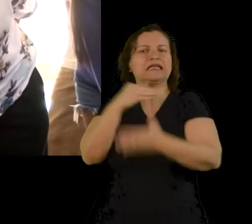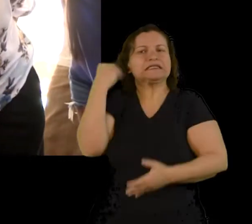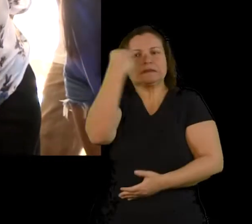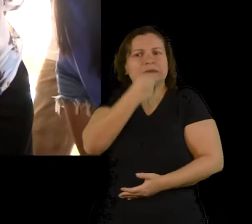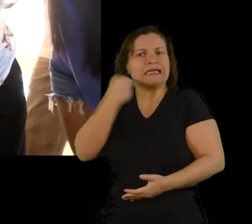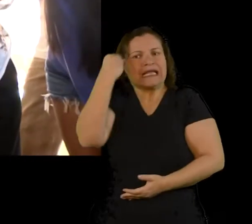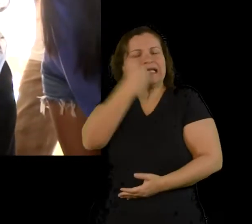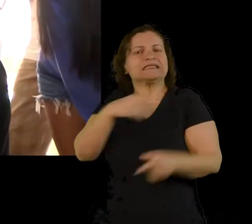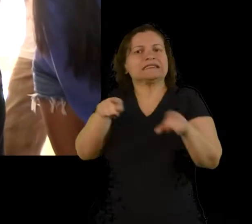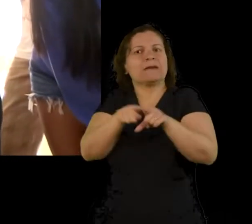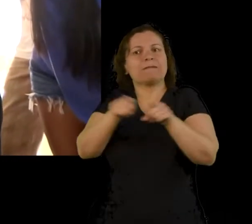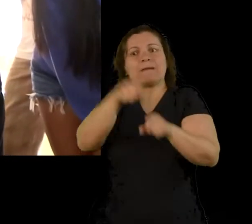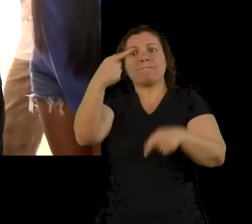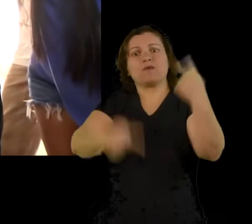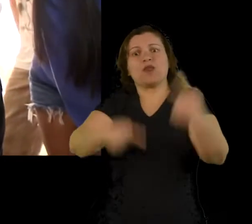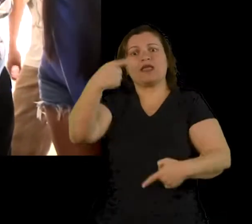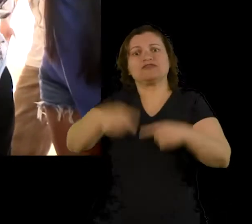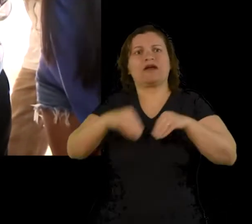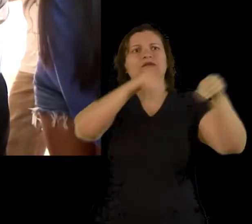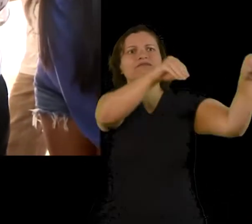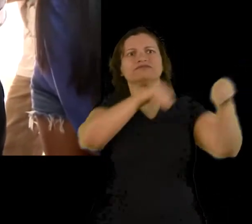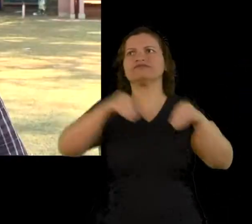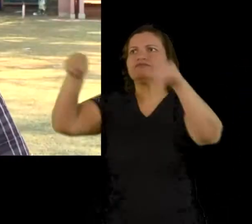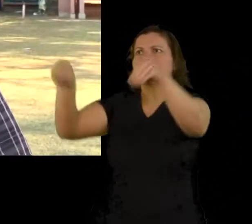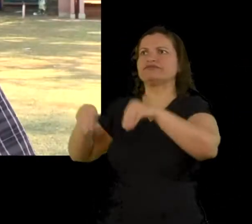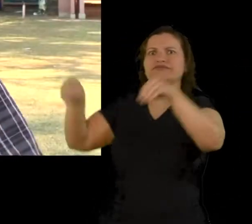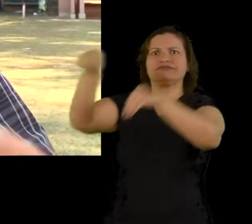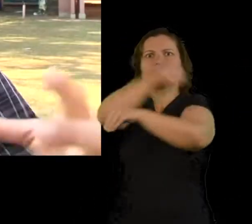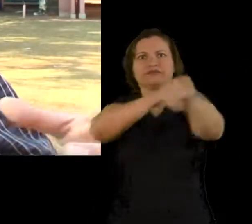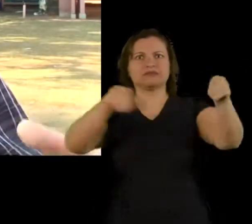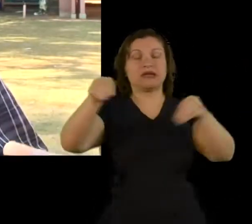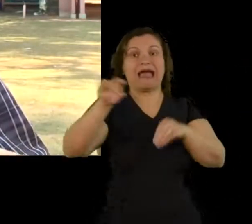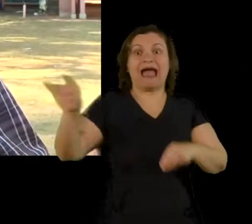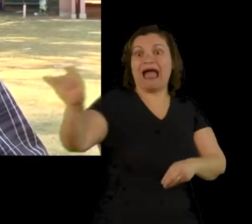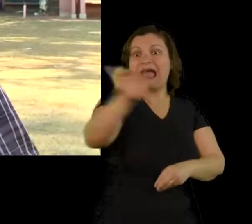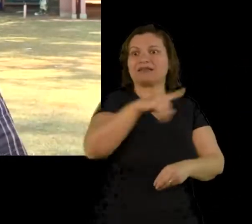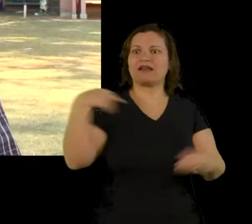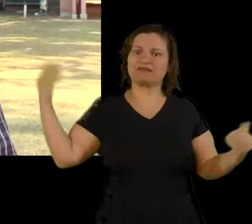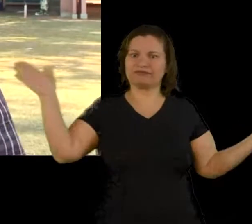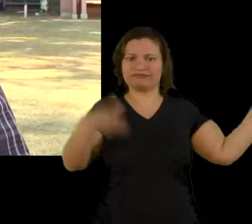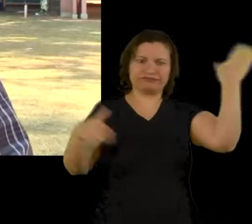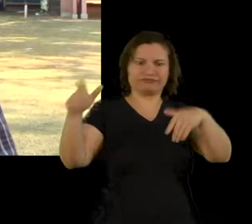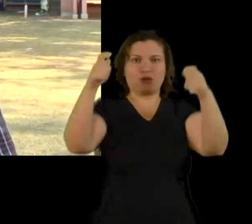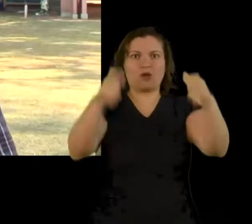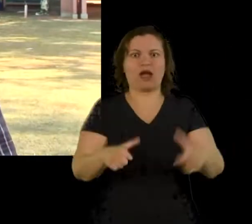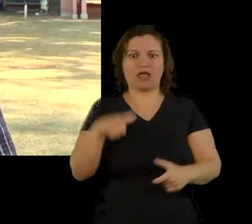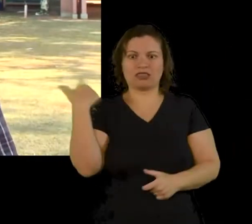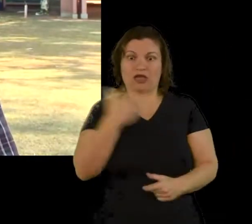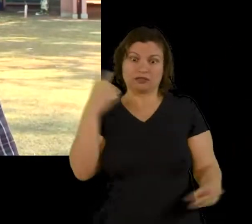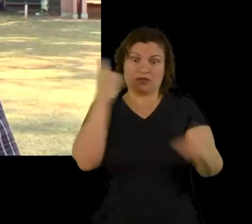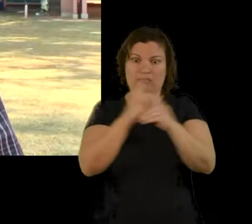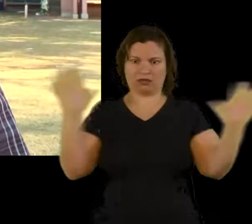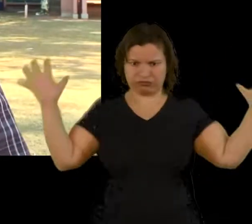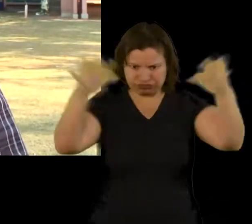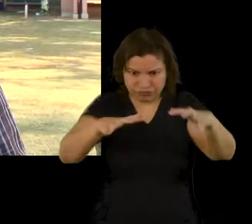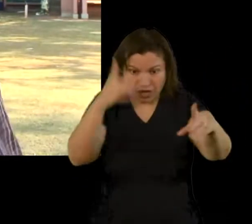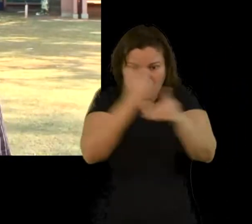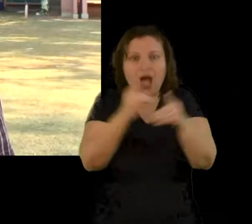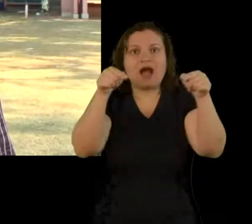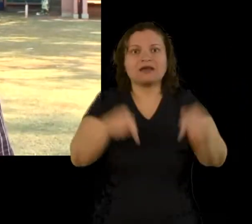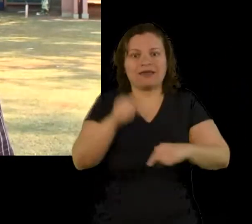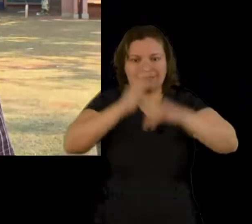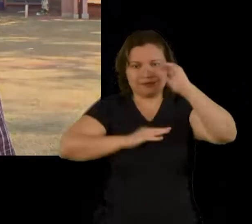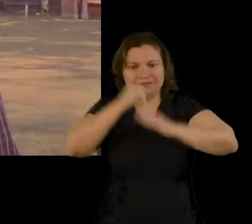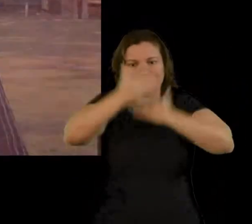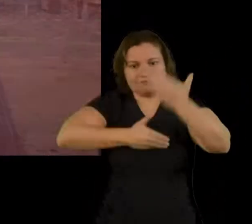experiências da política de deslocamento, né? Cada um vem de um lugar e todos nós nos encontramos aqui